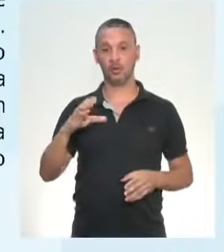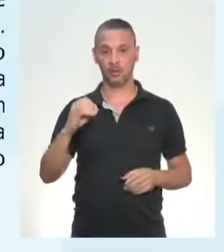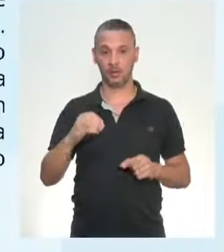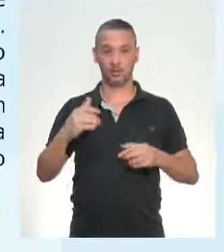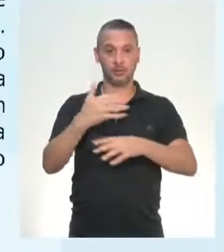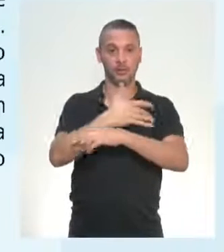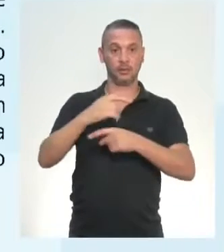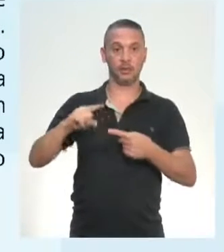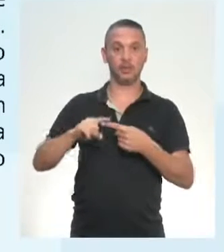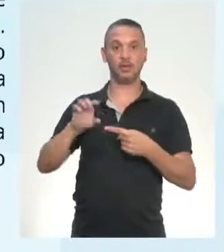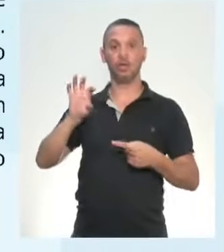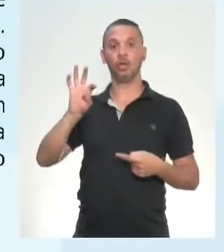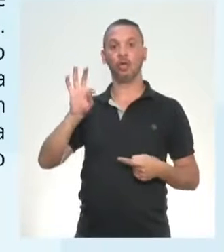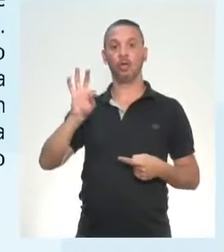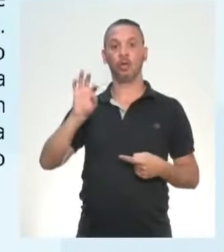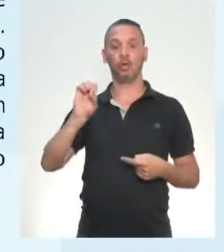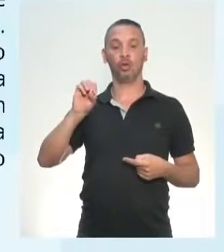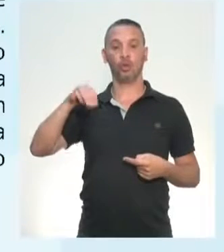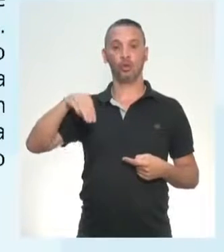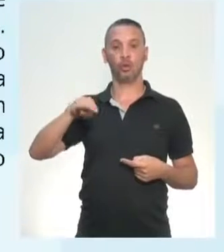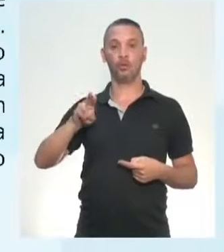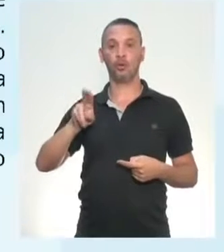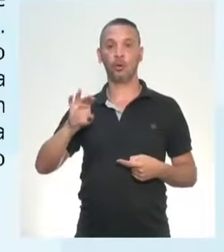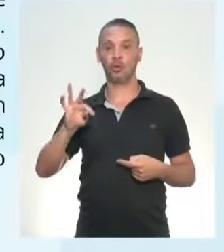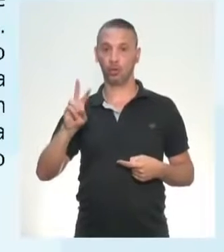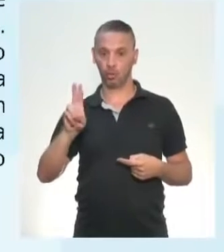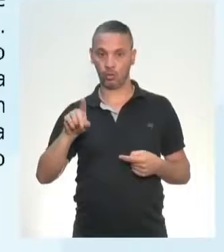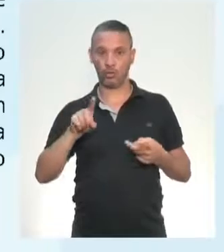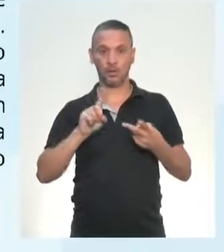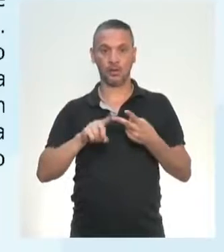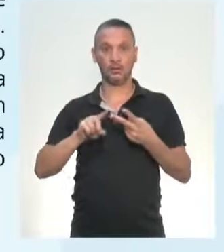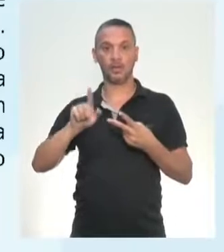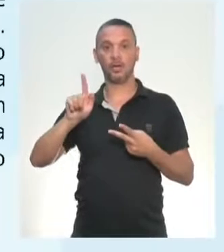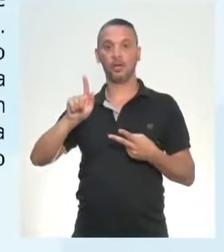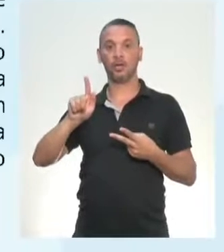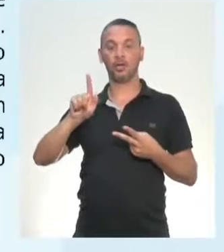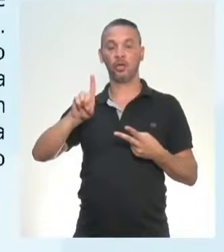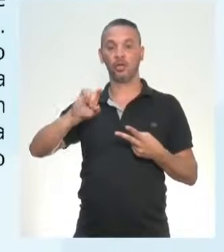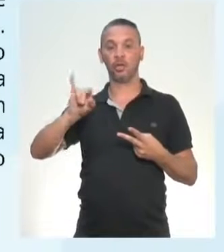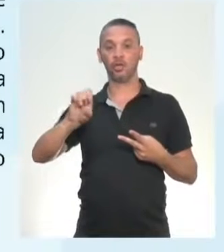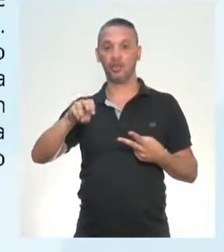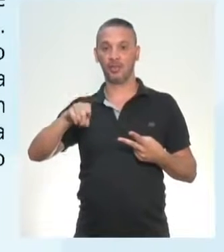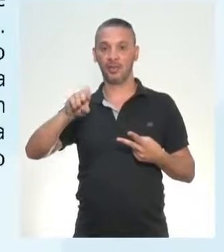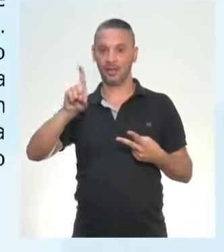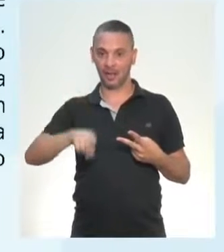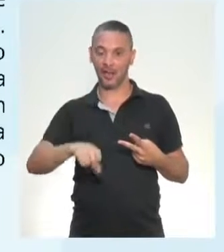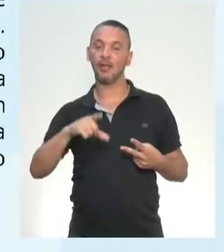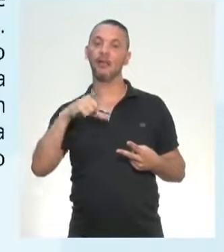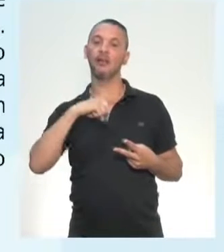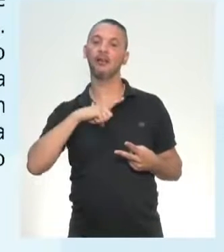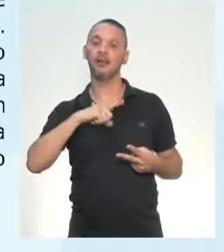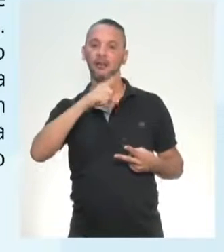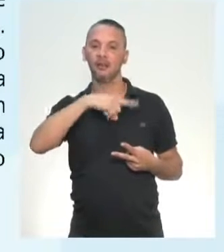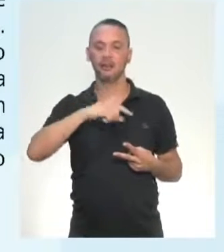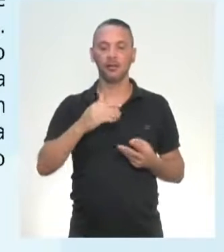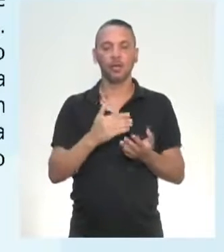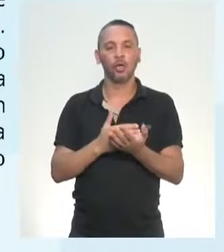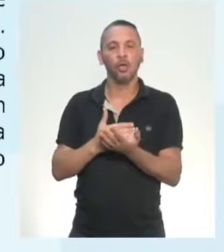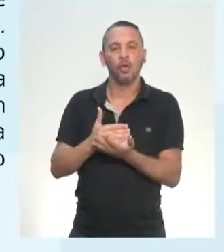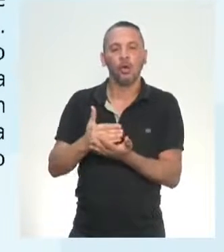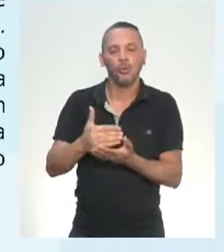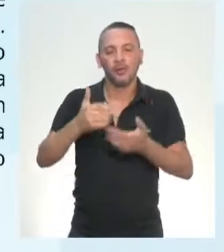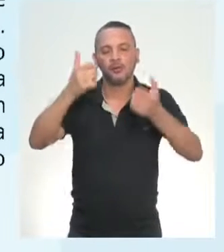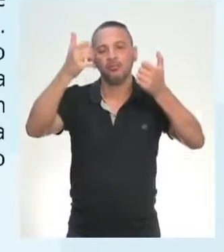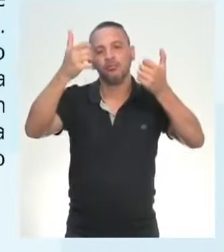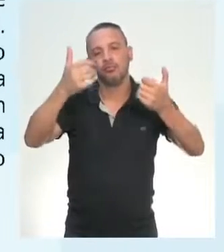de Tombuctu e também ali de Djenné, onde está ali a grande mesquita de Djenné, e nós vamos começar a